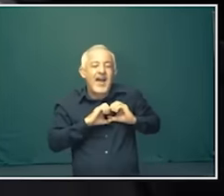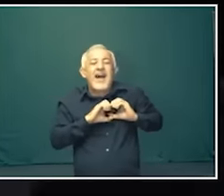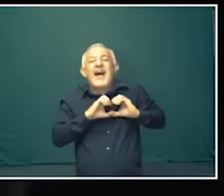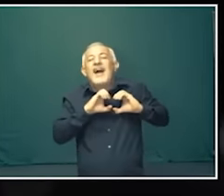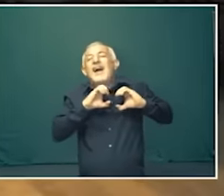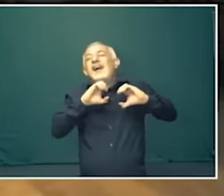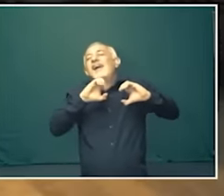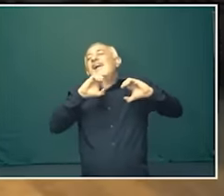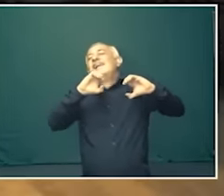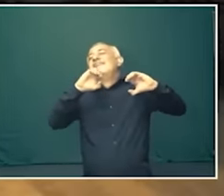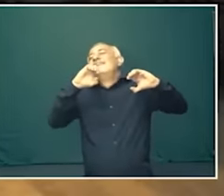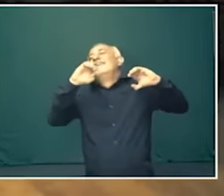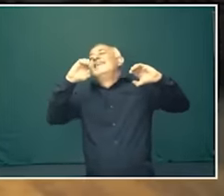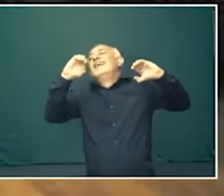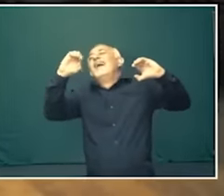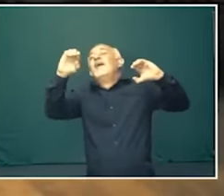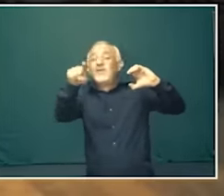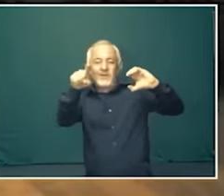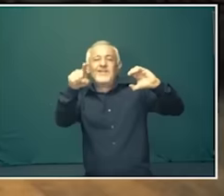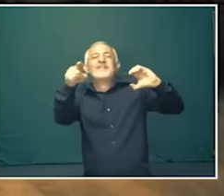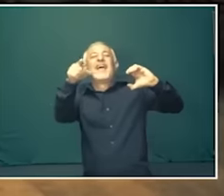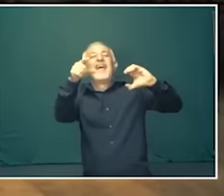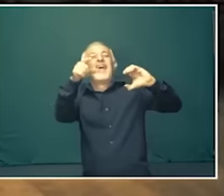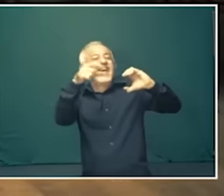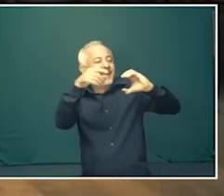coração, sente sua